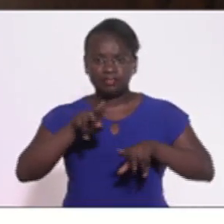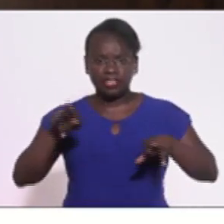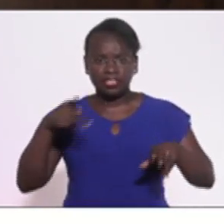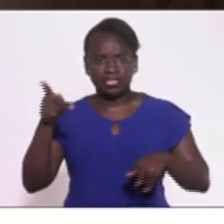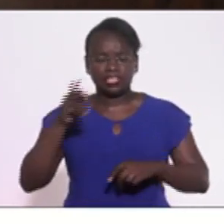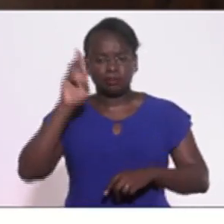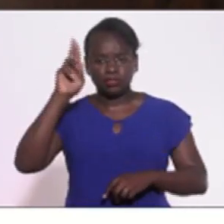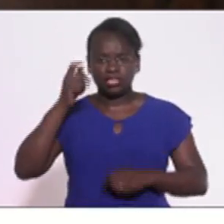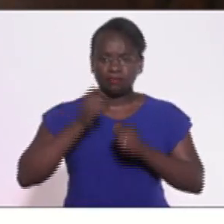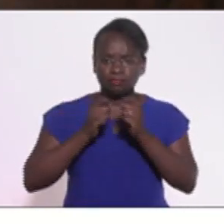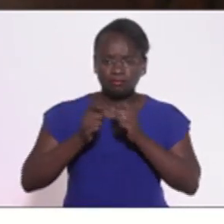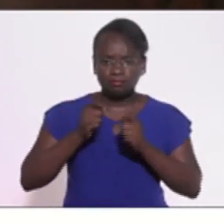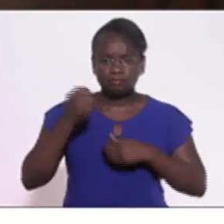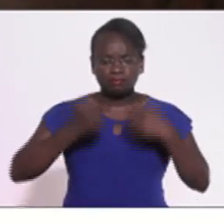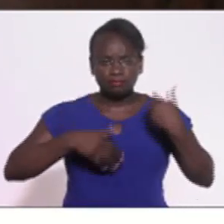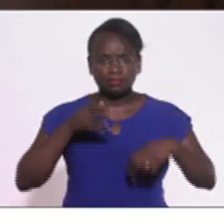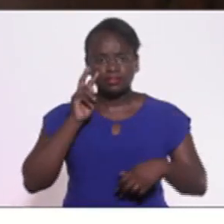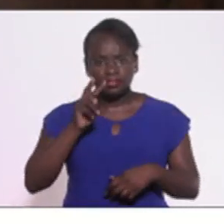Gomes Leves